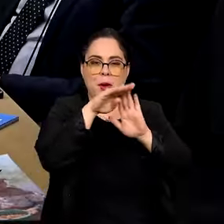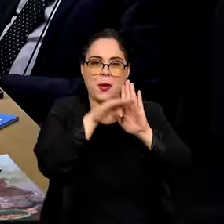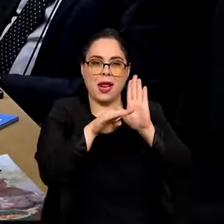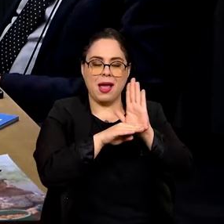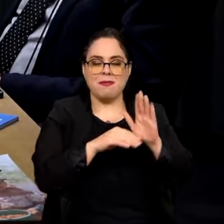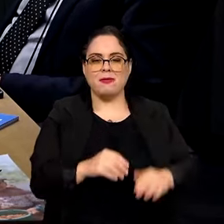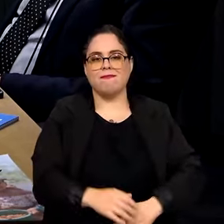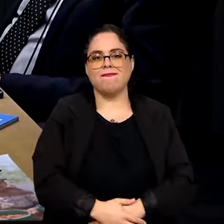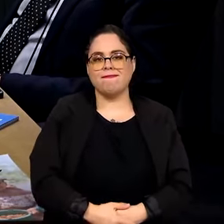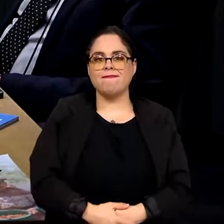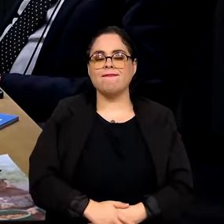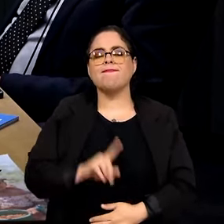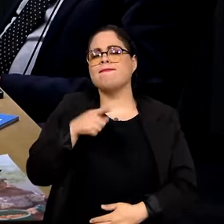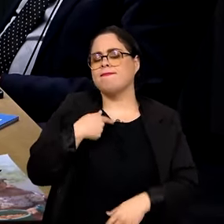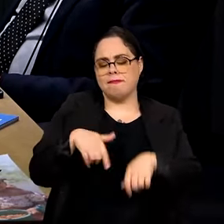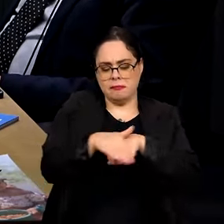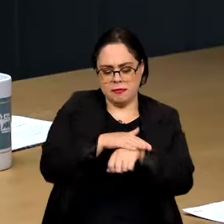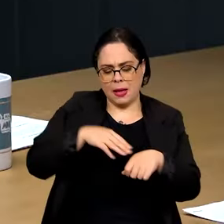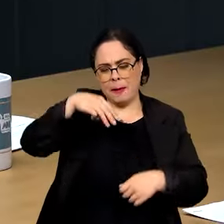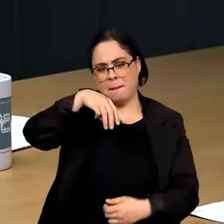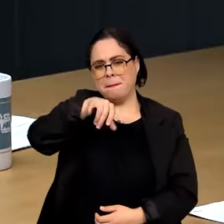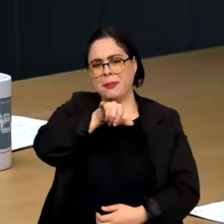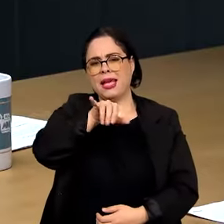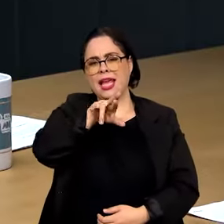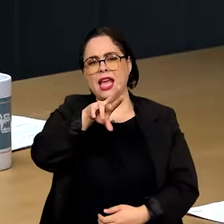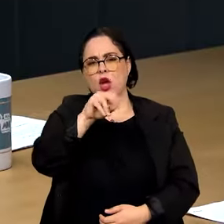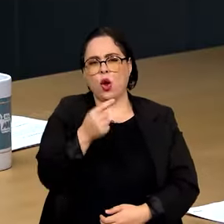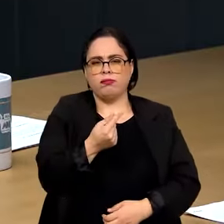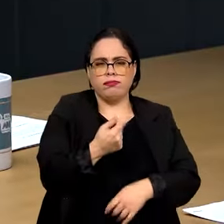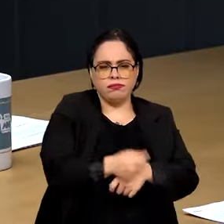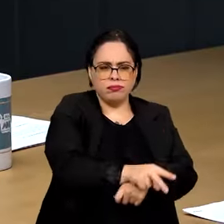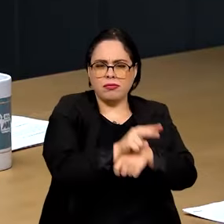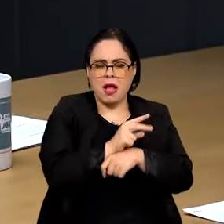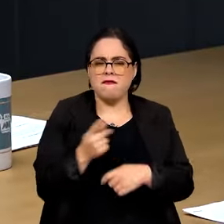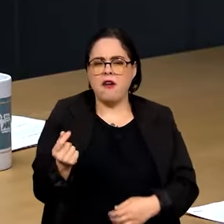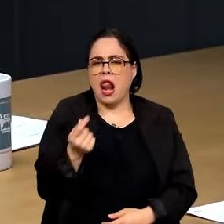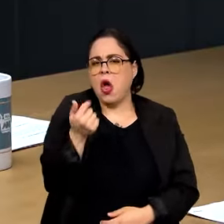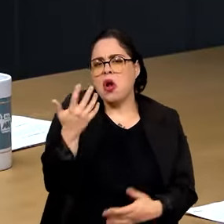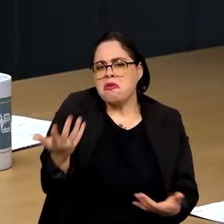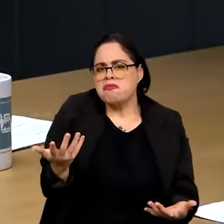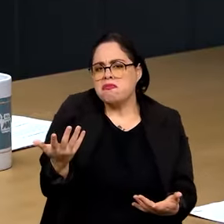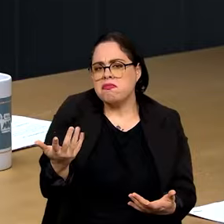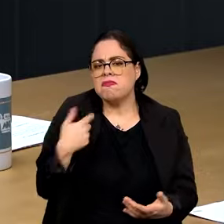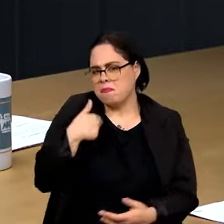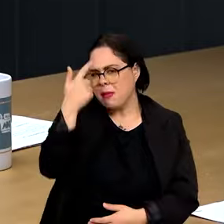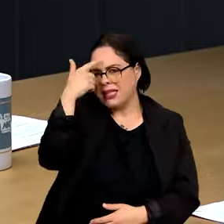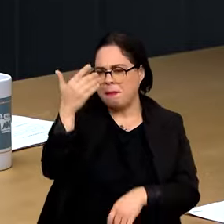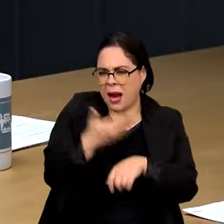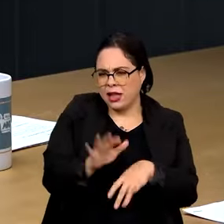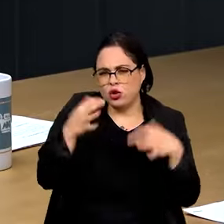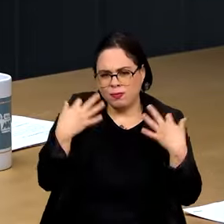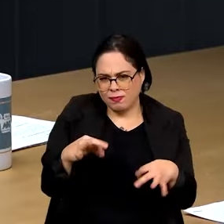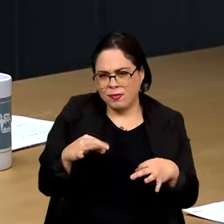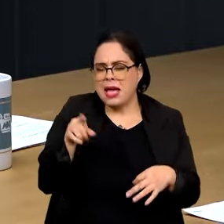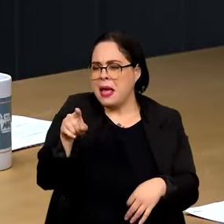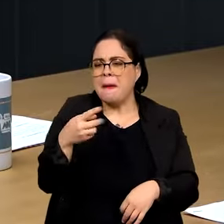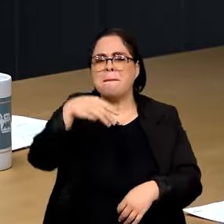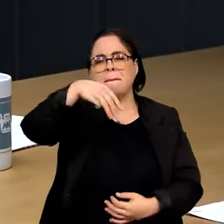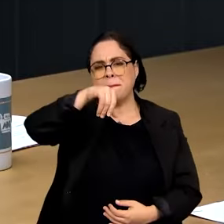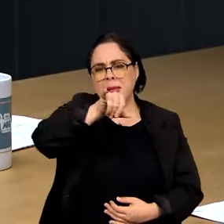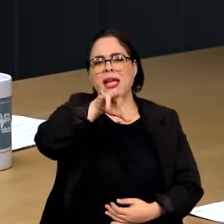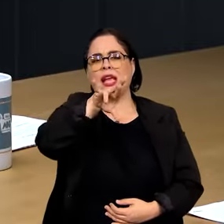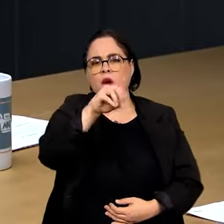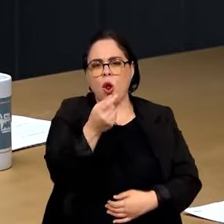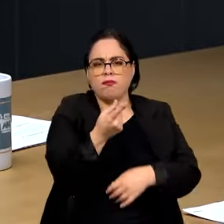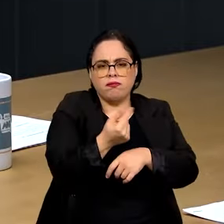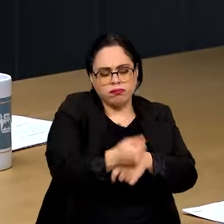amigo secretário quando a gente fala de microcrédito a gente tá falando de que valores vamos pensar em exemplos práticos assim como é que esse